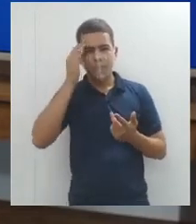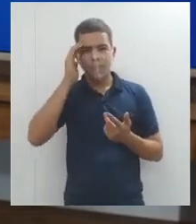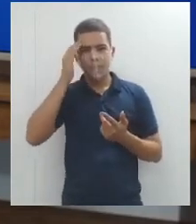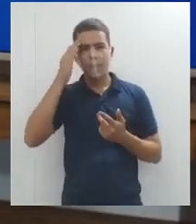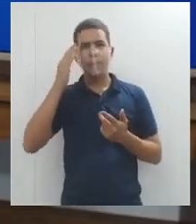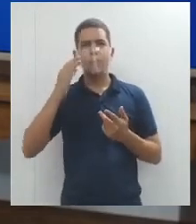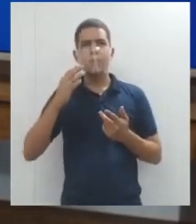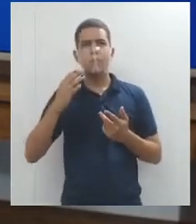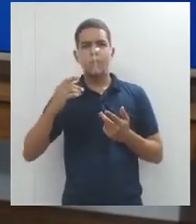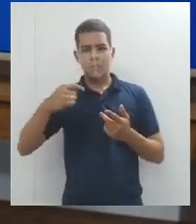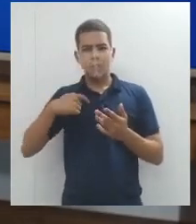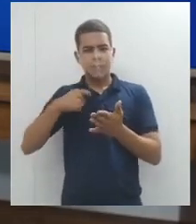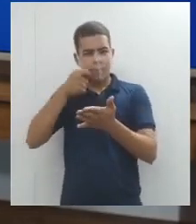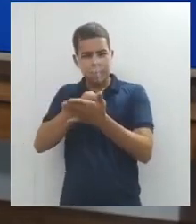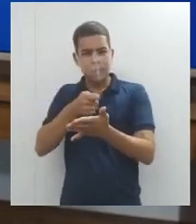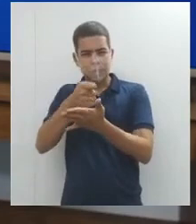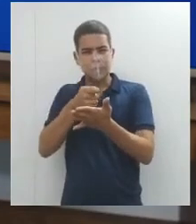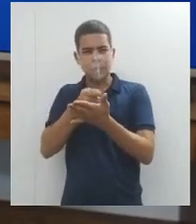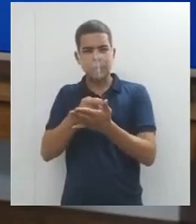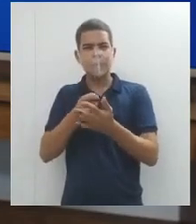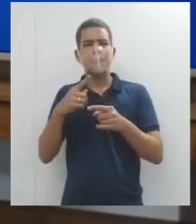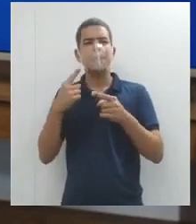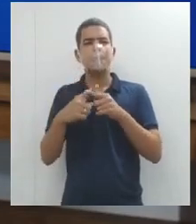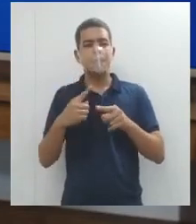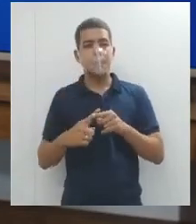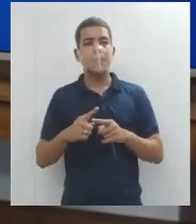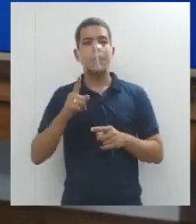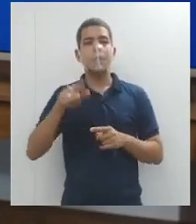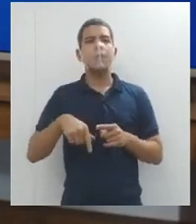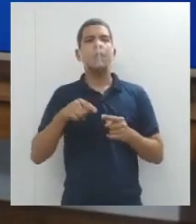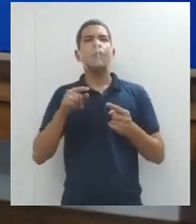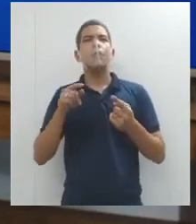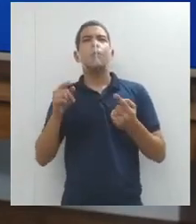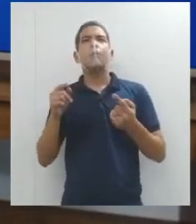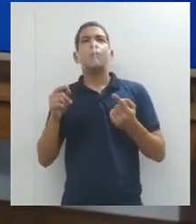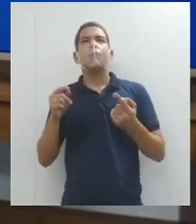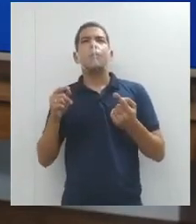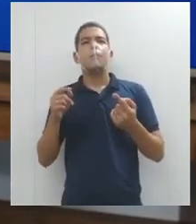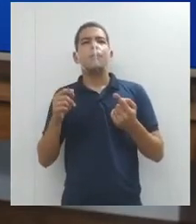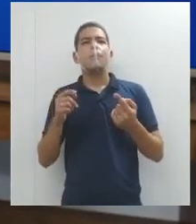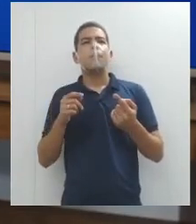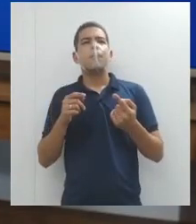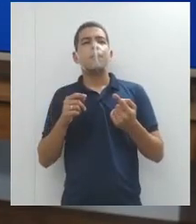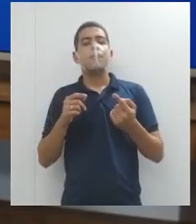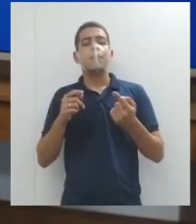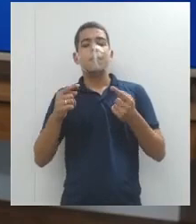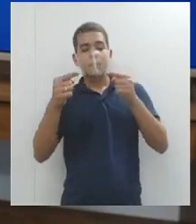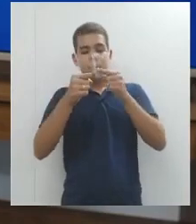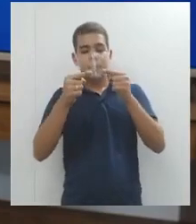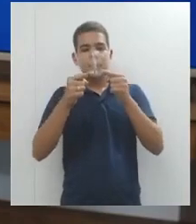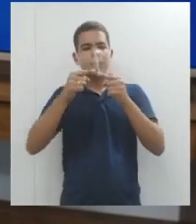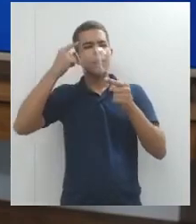Eu estou batendo nessa tecla agora já de início. É um ponto de reflexão